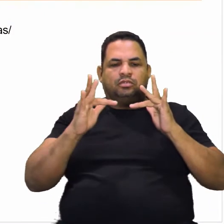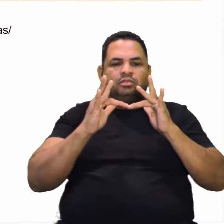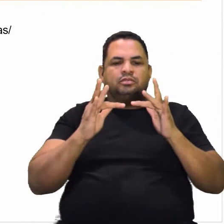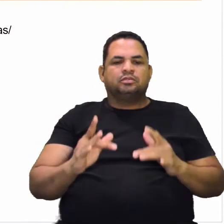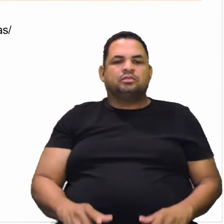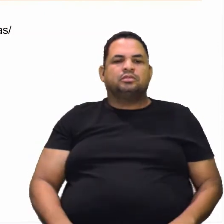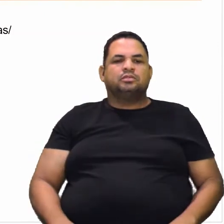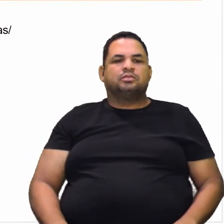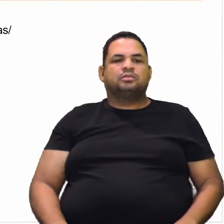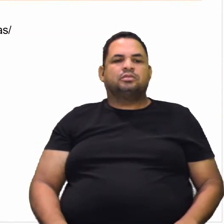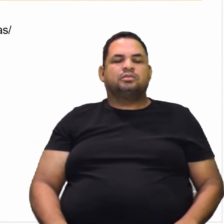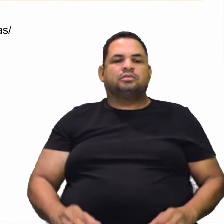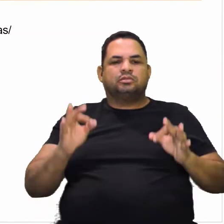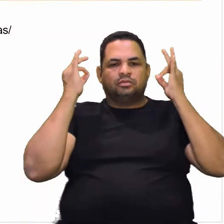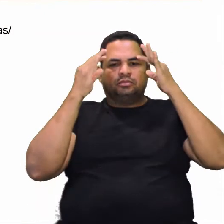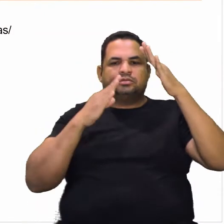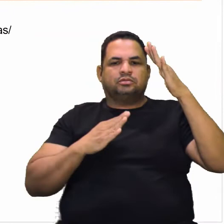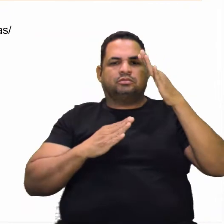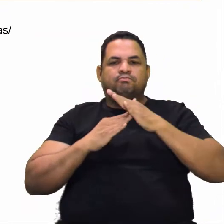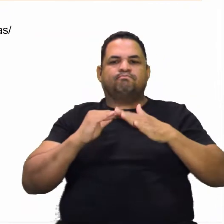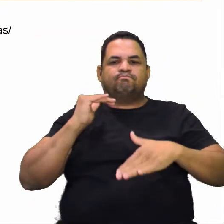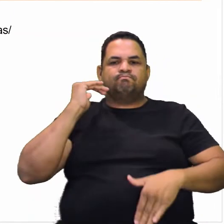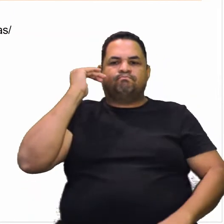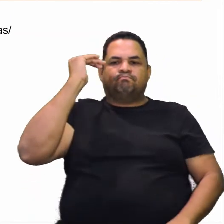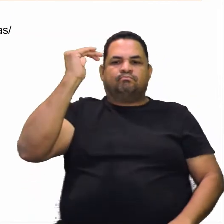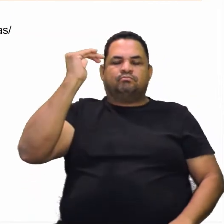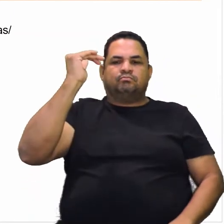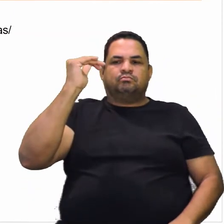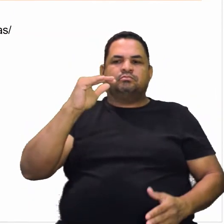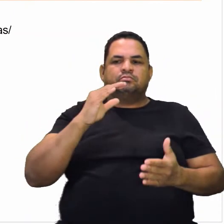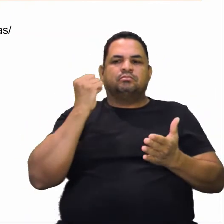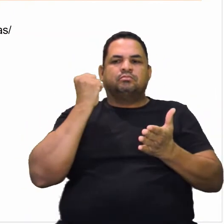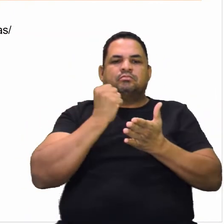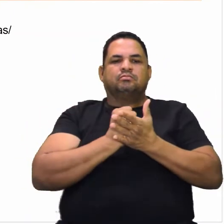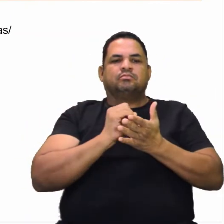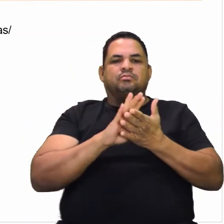clássico, a Grécia atingiu seu apogeu, marcado por